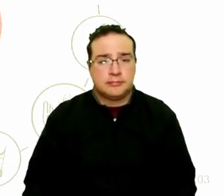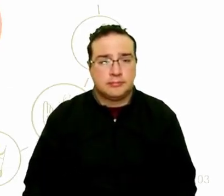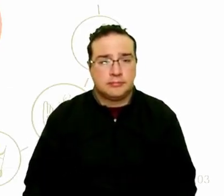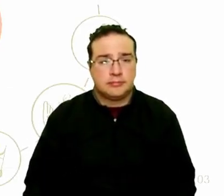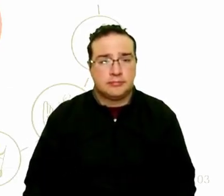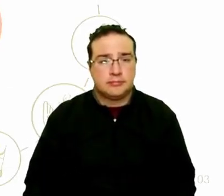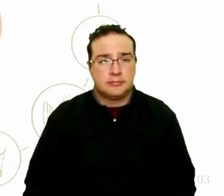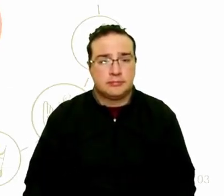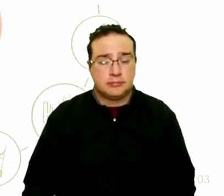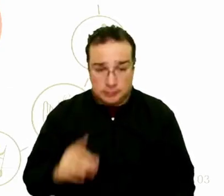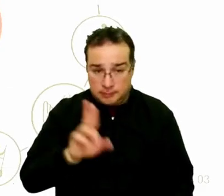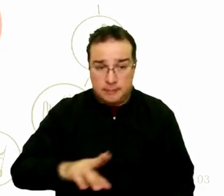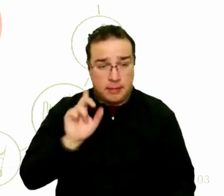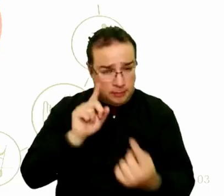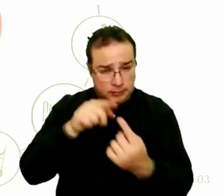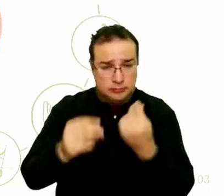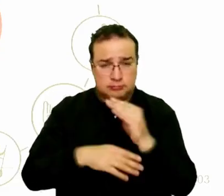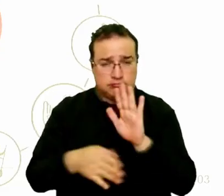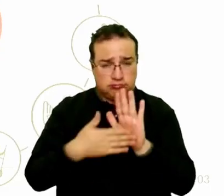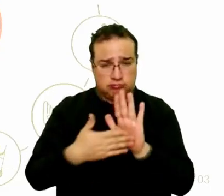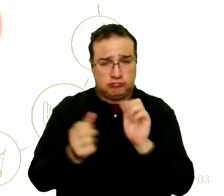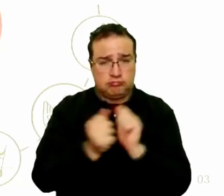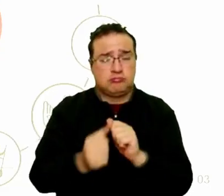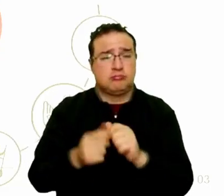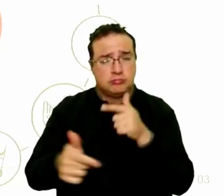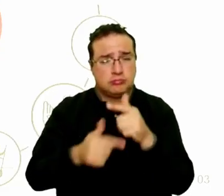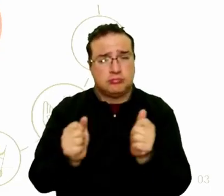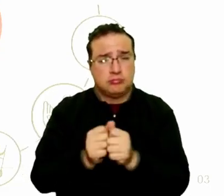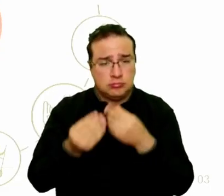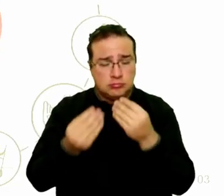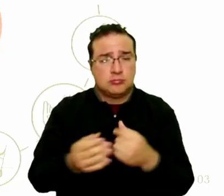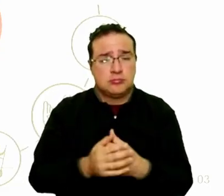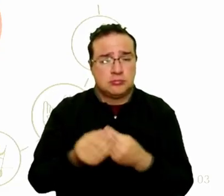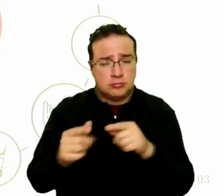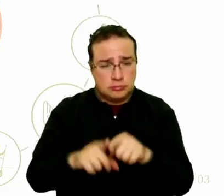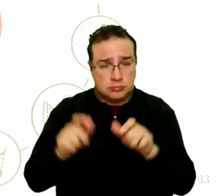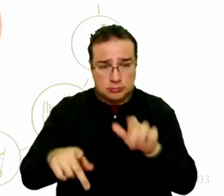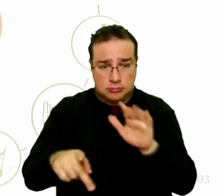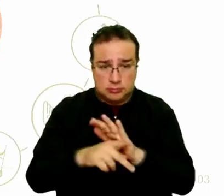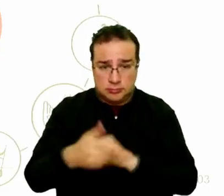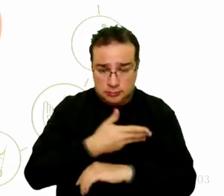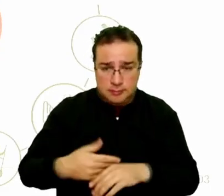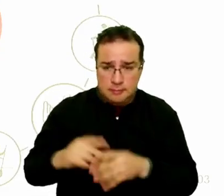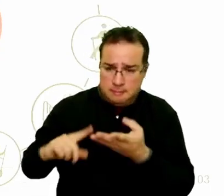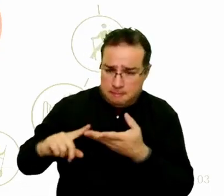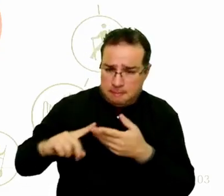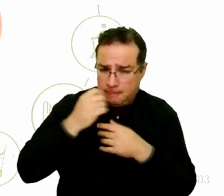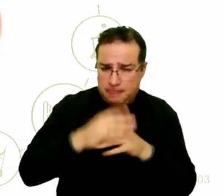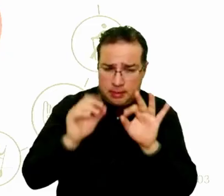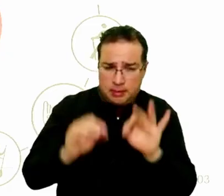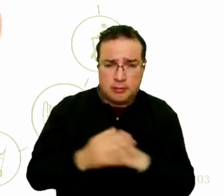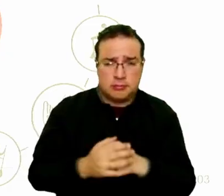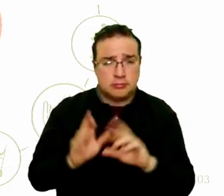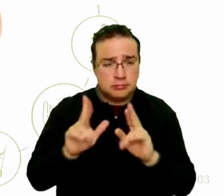Então, para os objetivos propostos para esse trabalho, foi trazer essa oferta de espaços públicos qualificados, que,